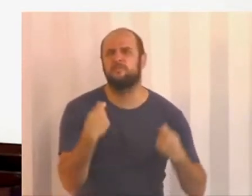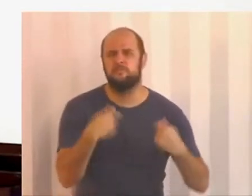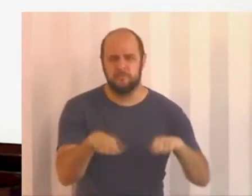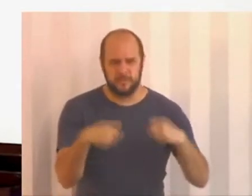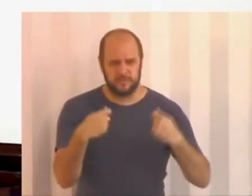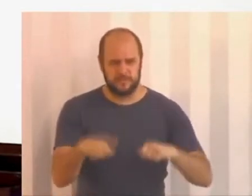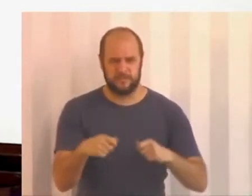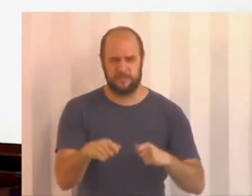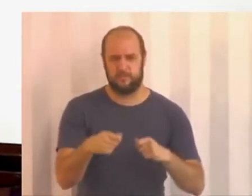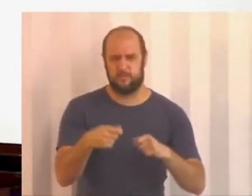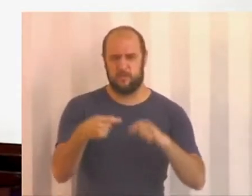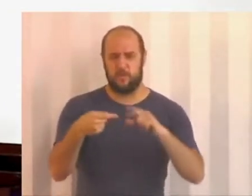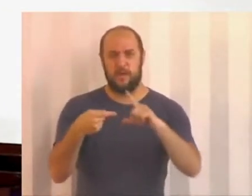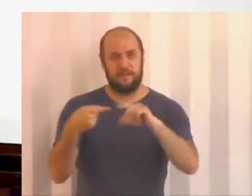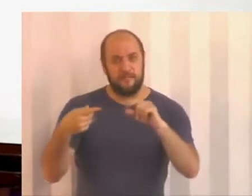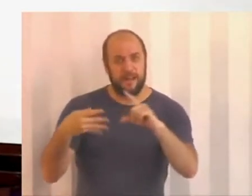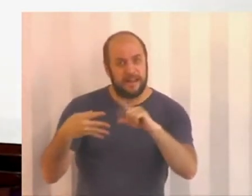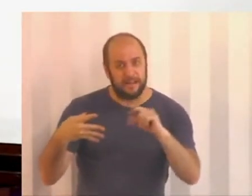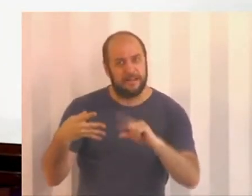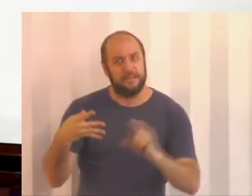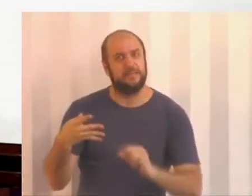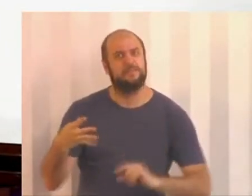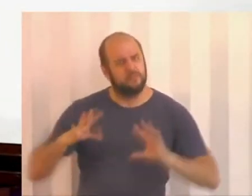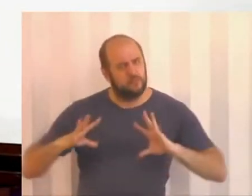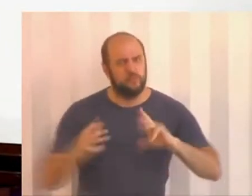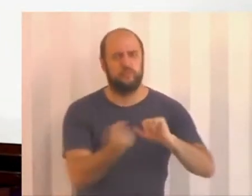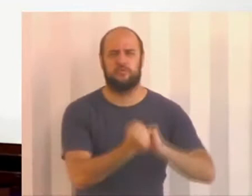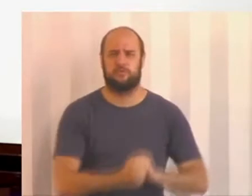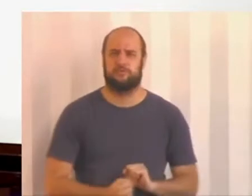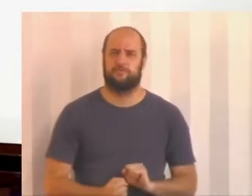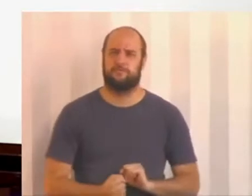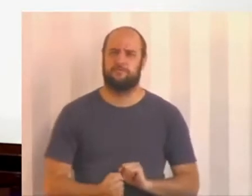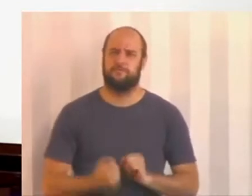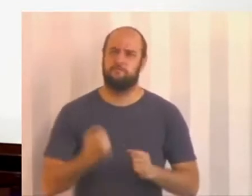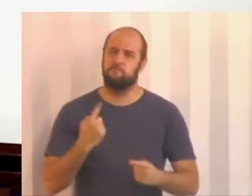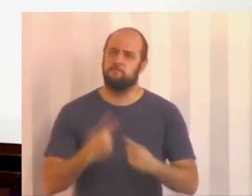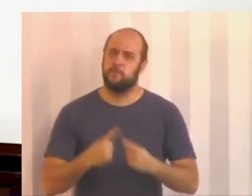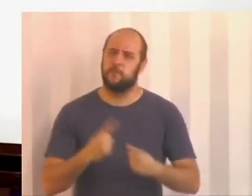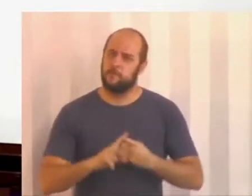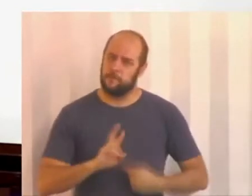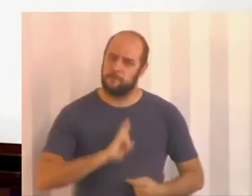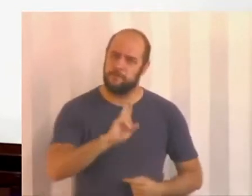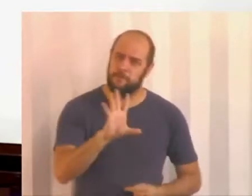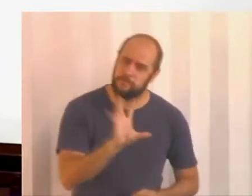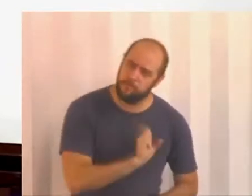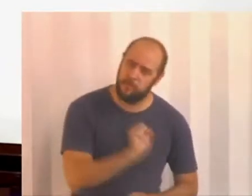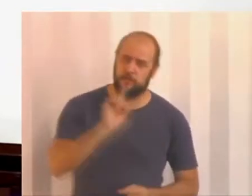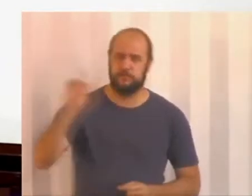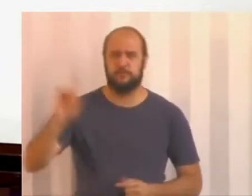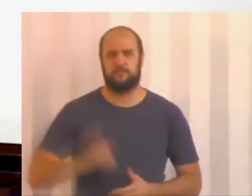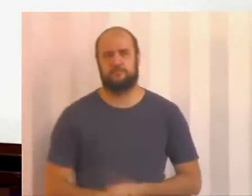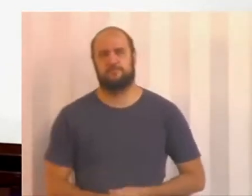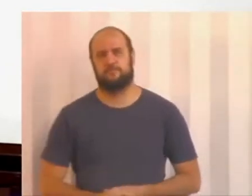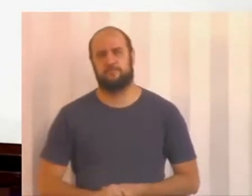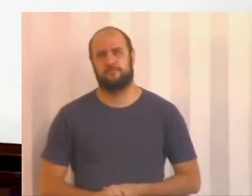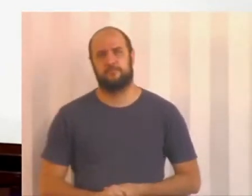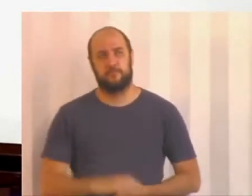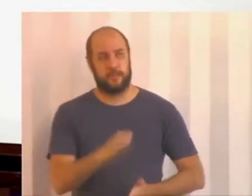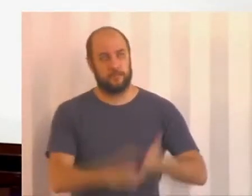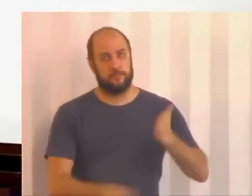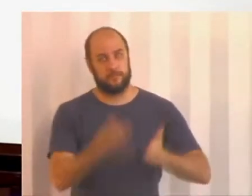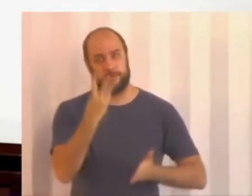como resultado da nossa união com Ele. Como nós lemos em Colossenses capítulo 3, versículos 12